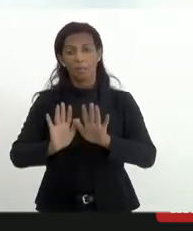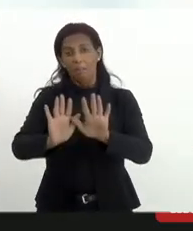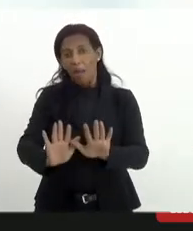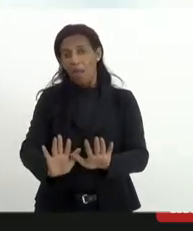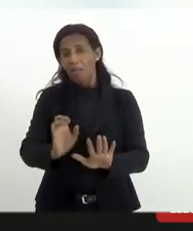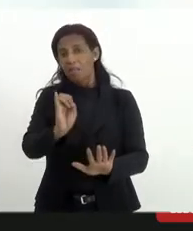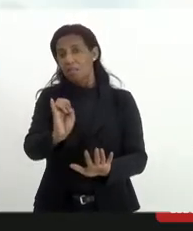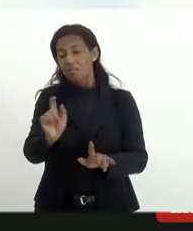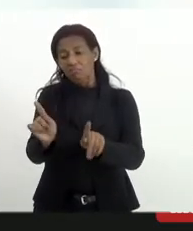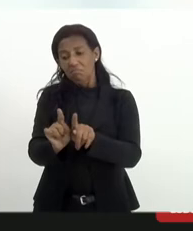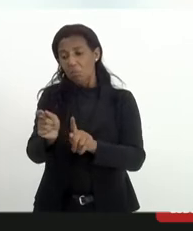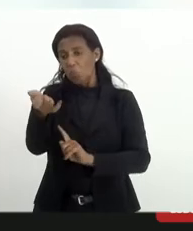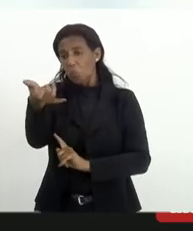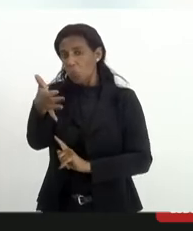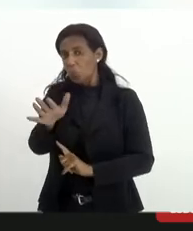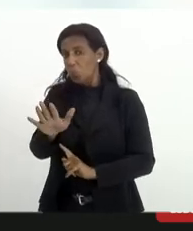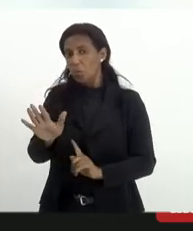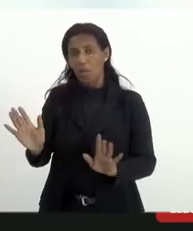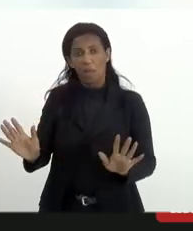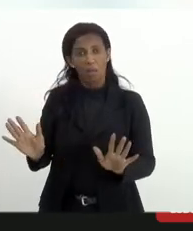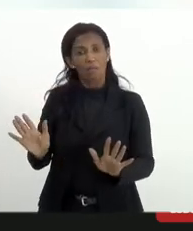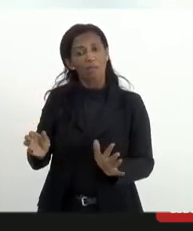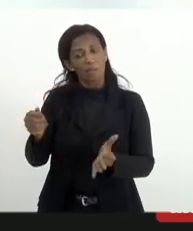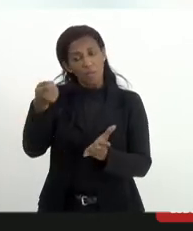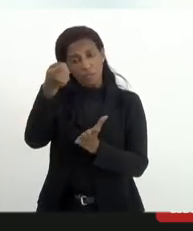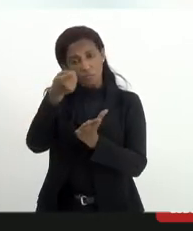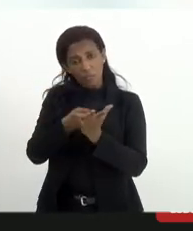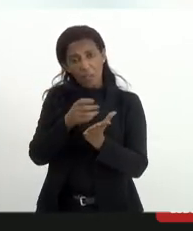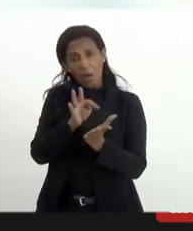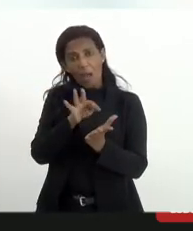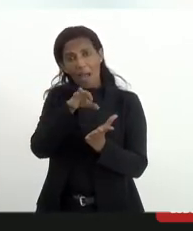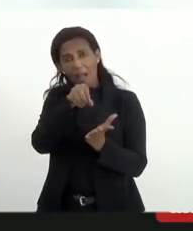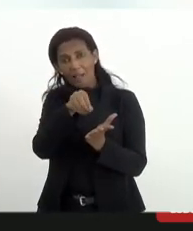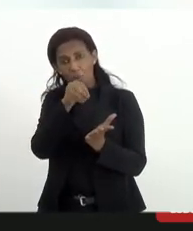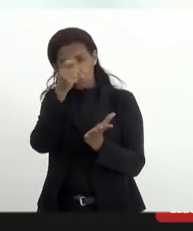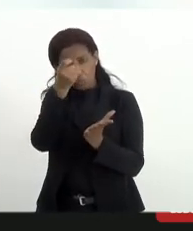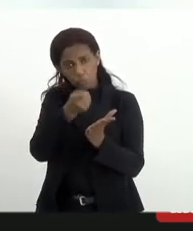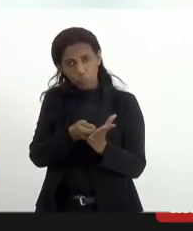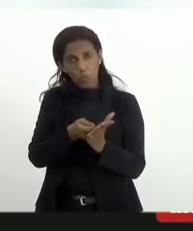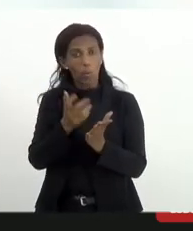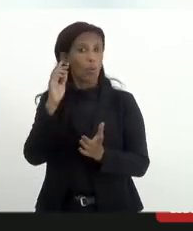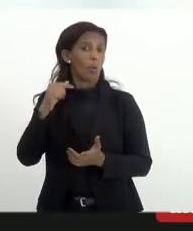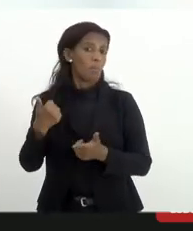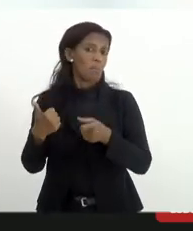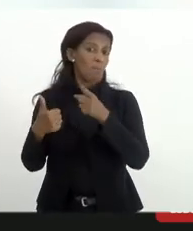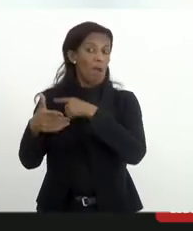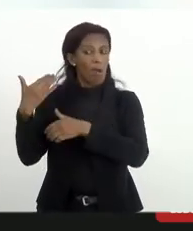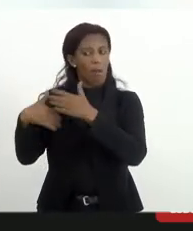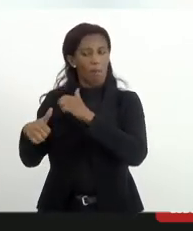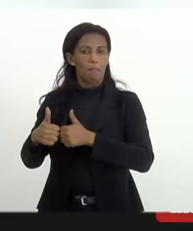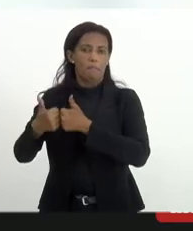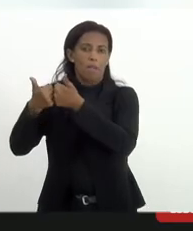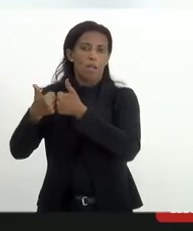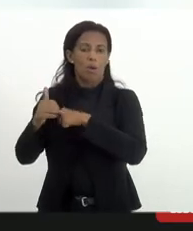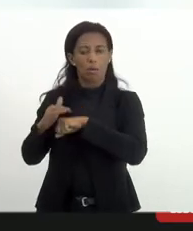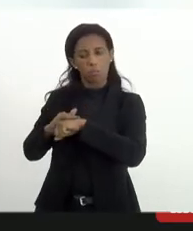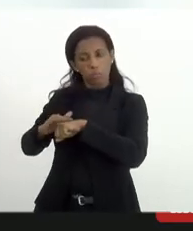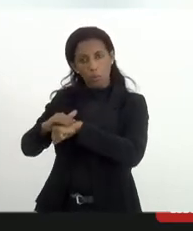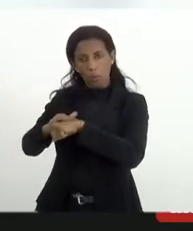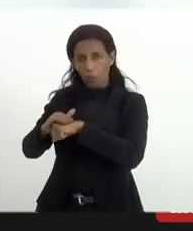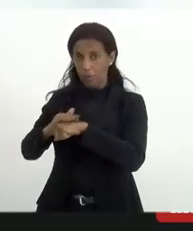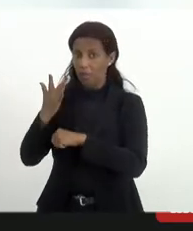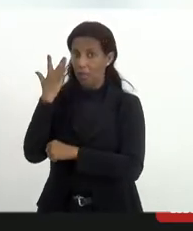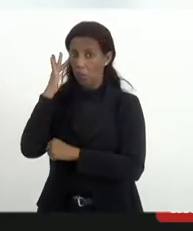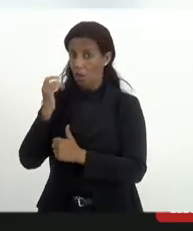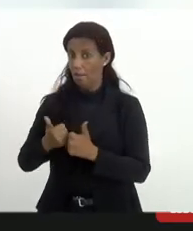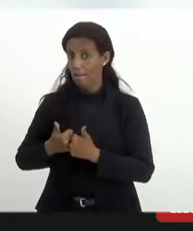quiser, faça o ato normativo. O ideal era que se conversasse, né? Porque eu sempre acho